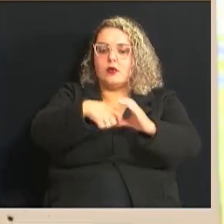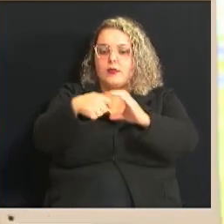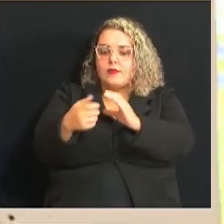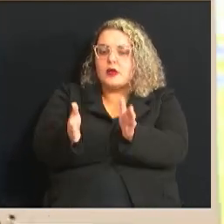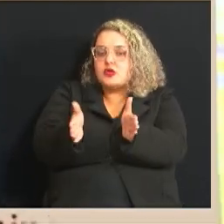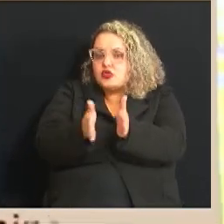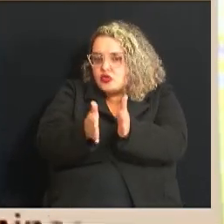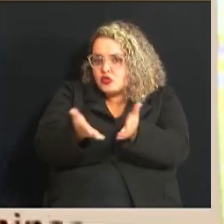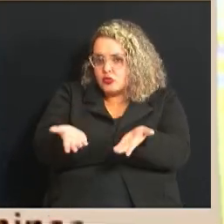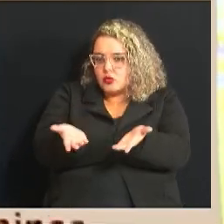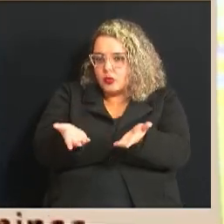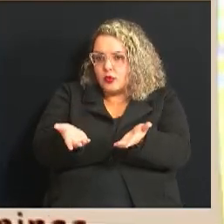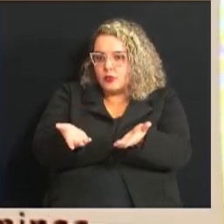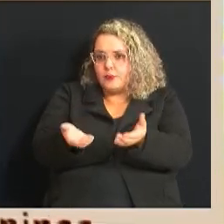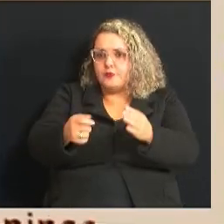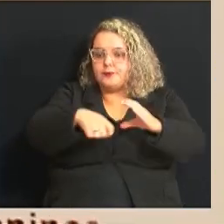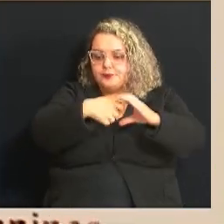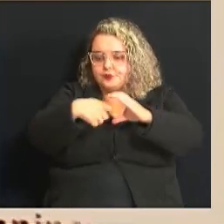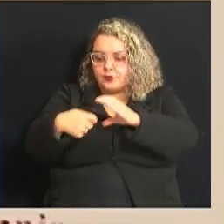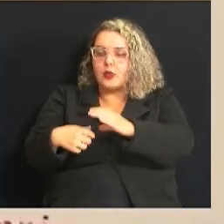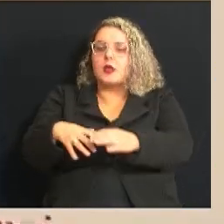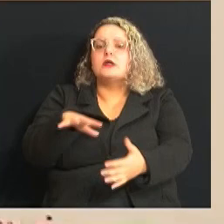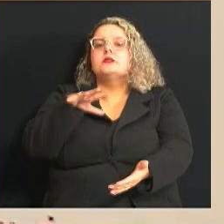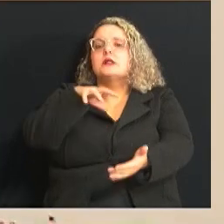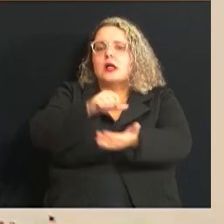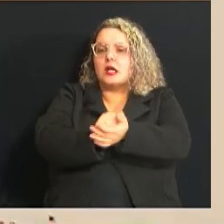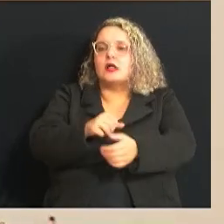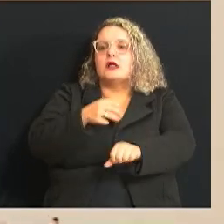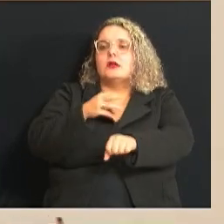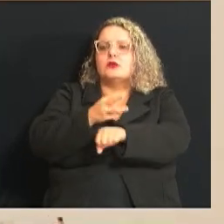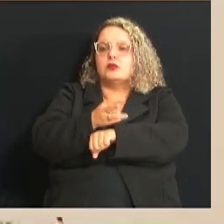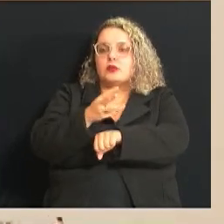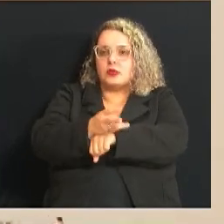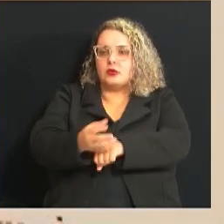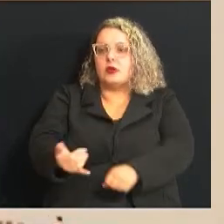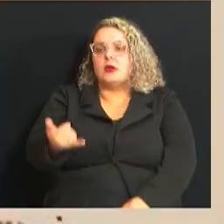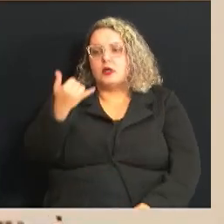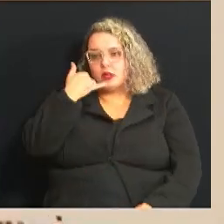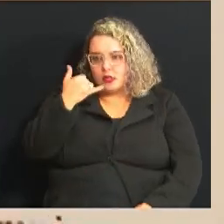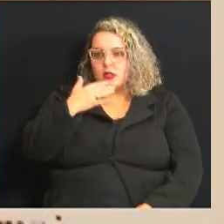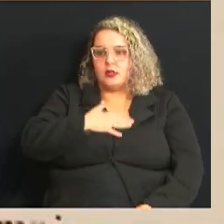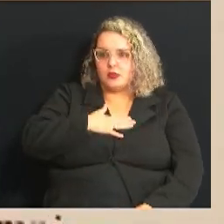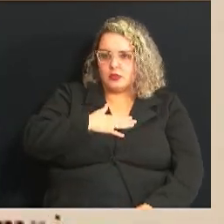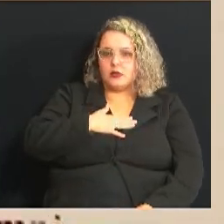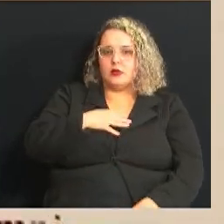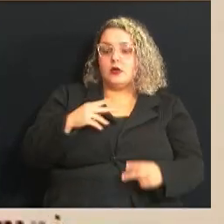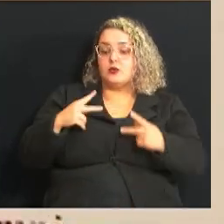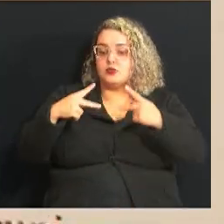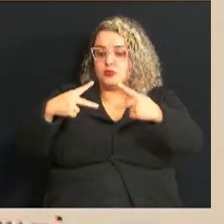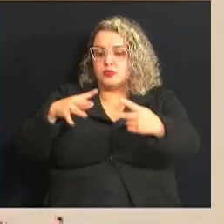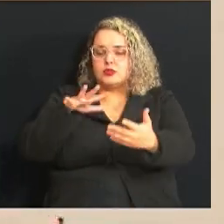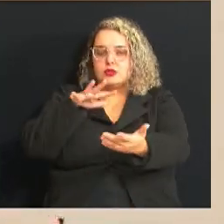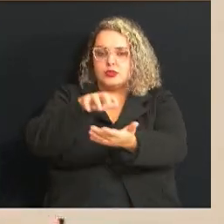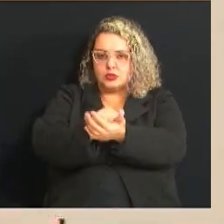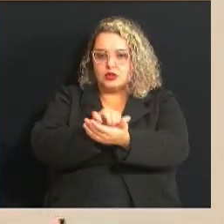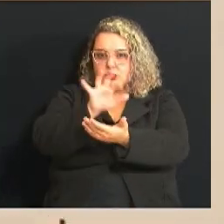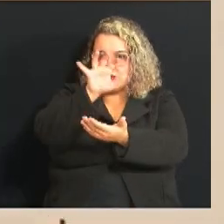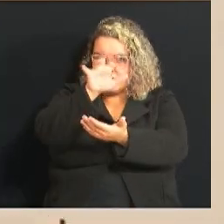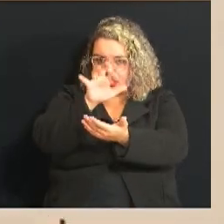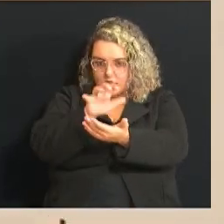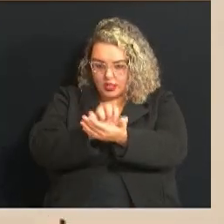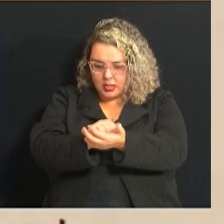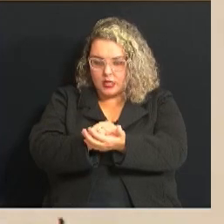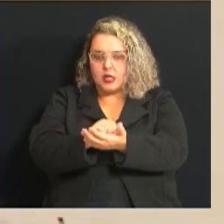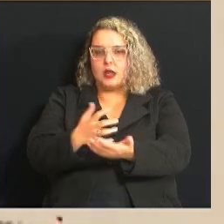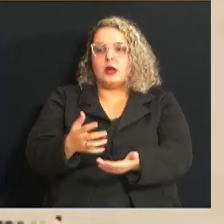que o jovem vai se cadastrar pelo WhatsApp, ele entra em contato comigo, aí eu mando o link de cadastro, e aí a partir do momento que ele já